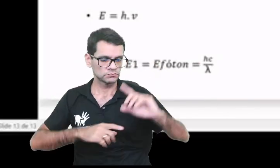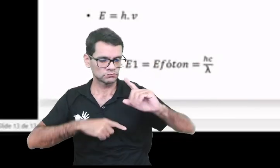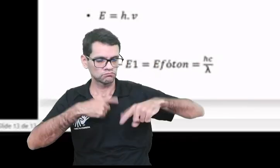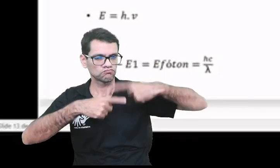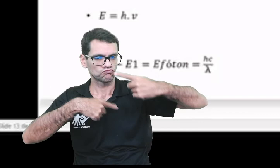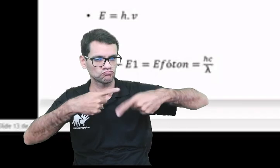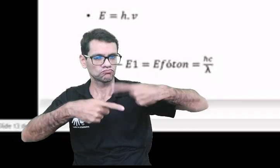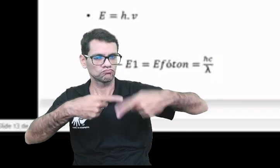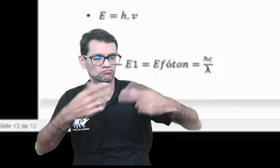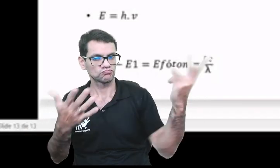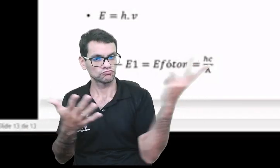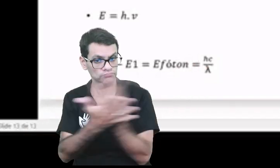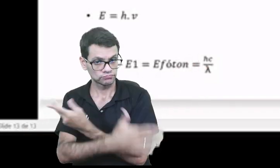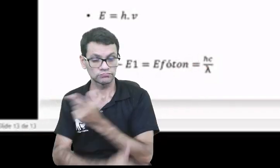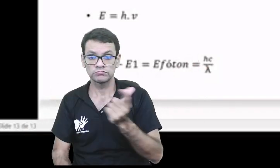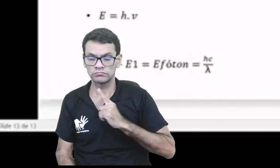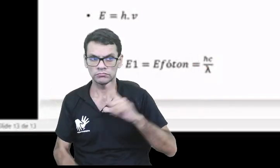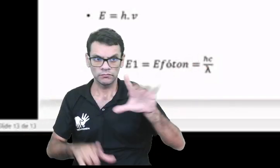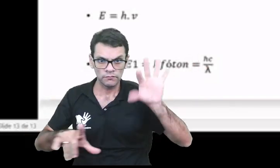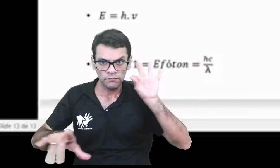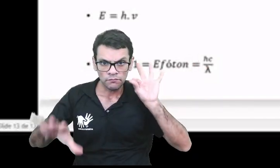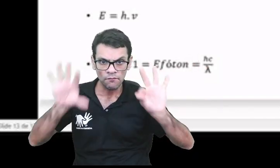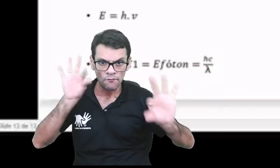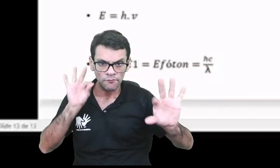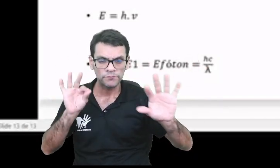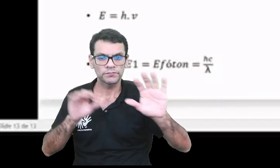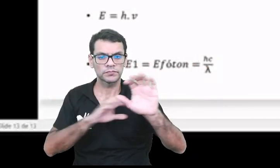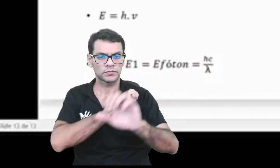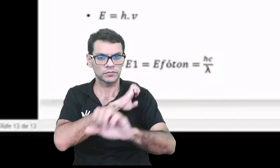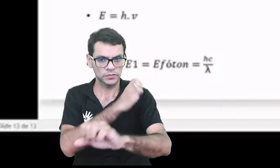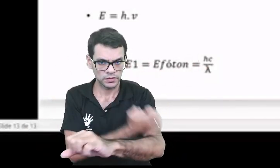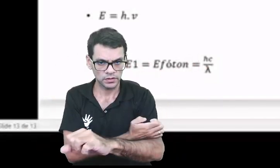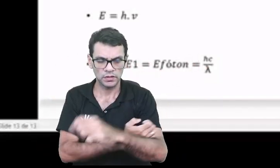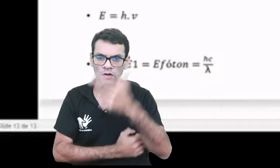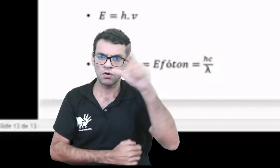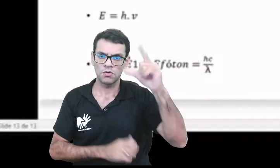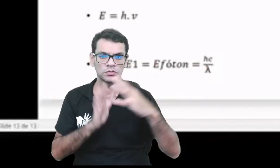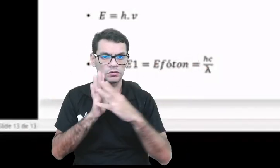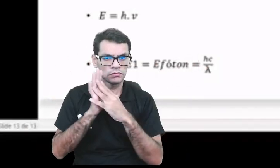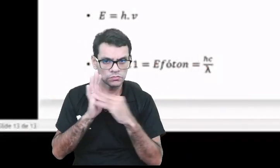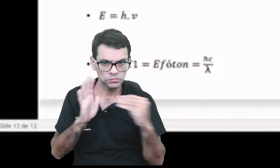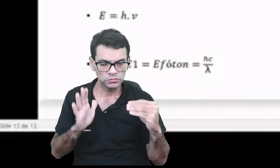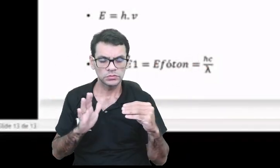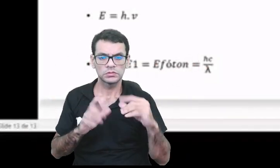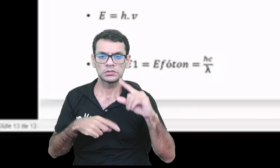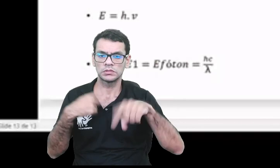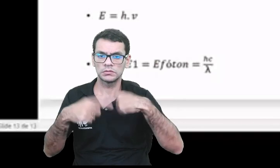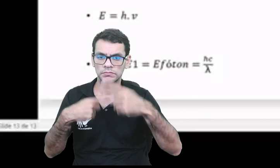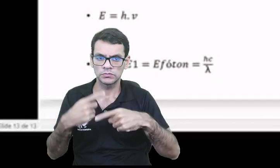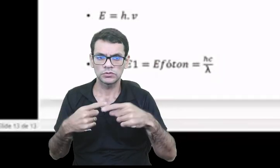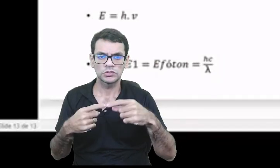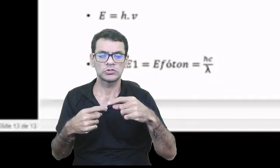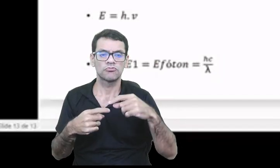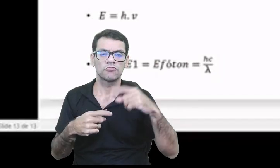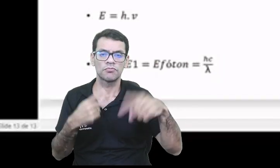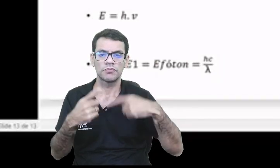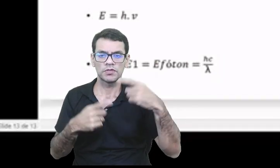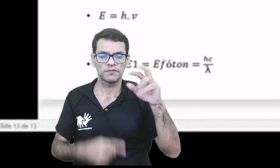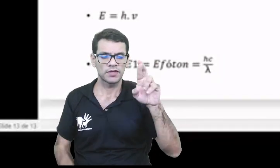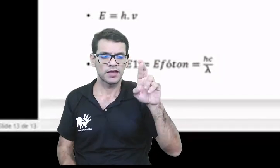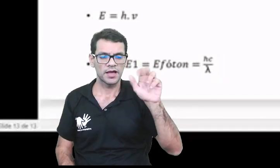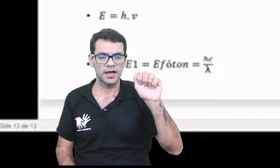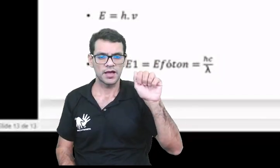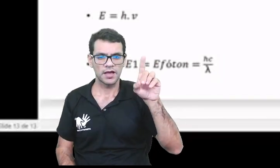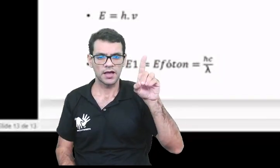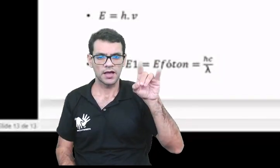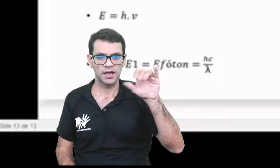que foram acontecendo, né, foi descoberta a eletricidade, então aquele outro modelo não atendia, depois a gente teve a radiação, daí aquele outro modelo